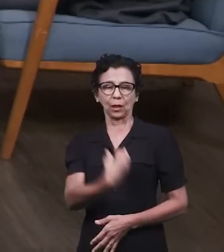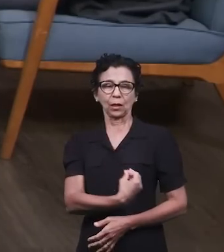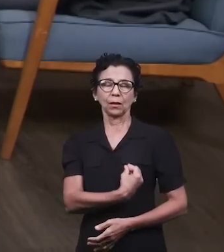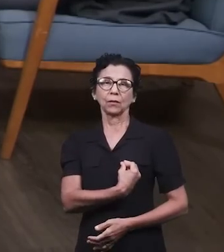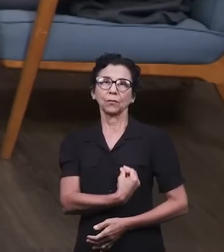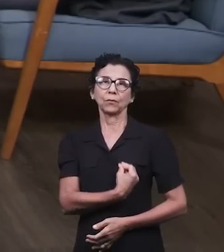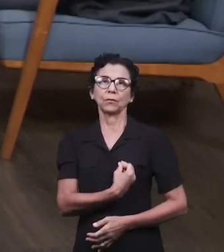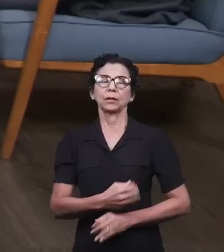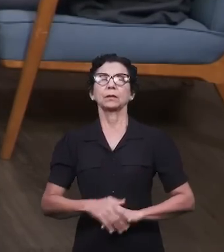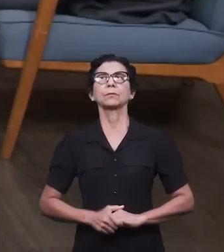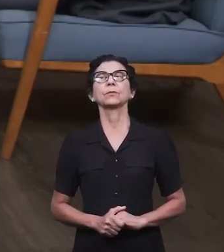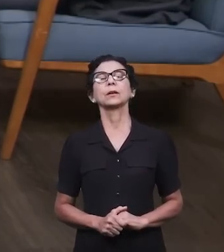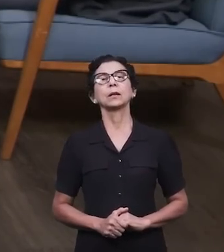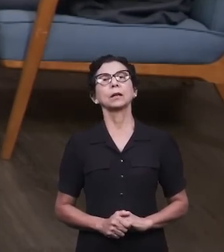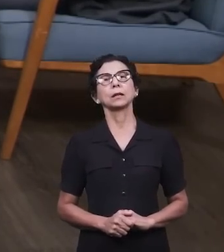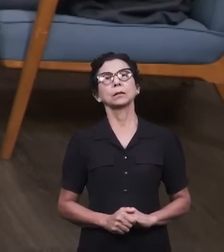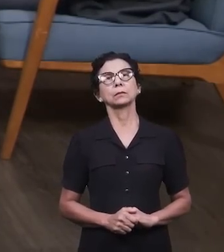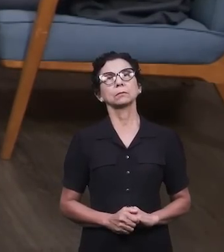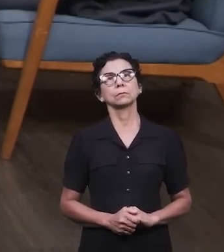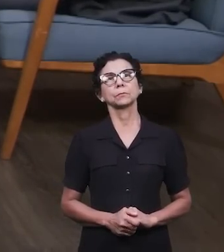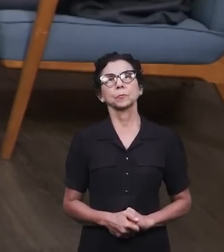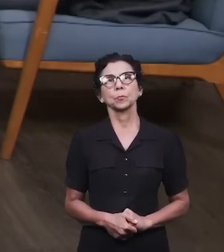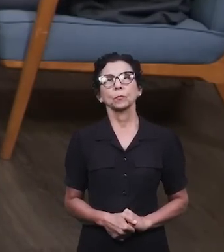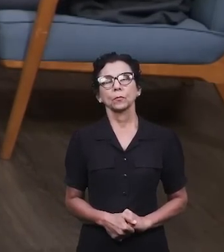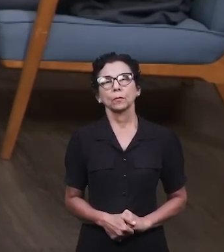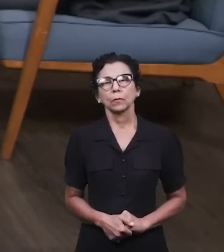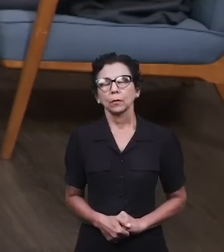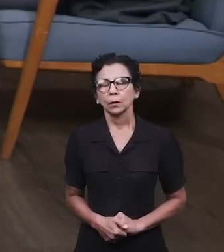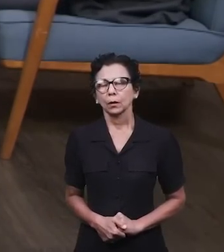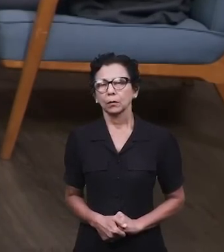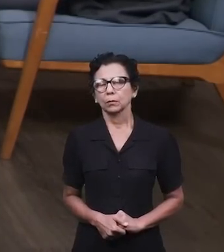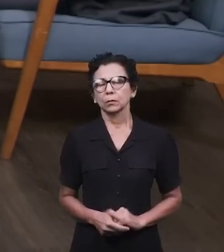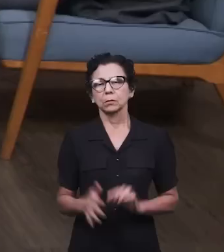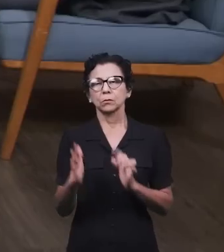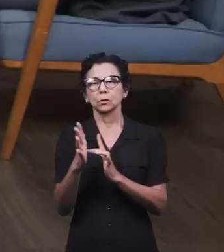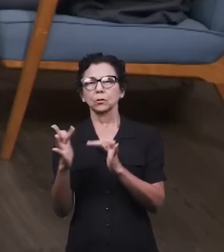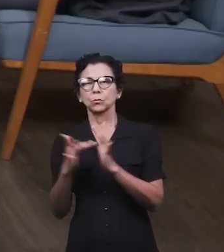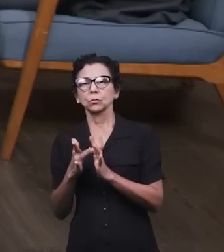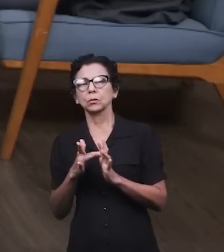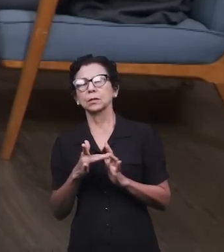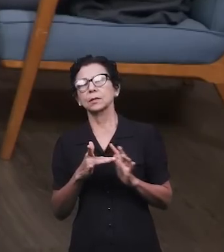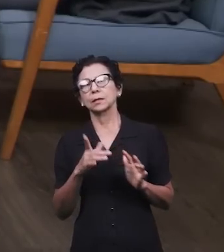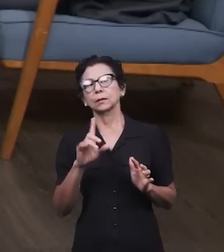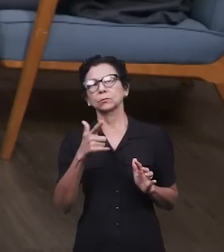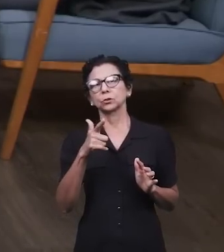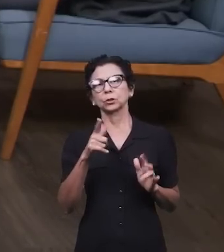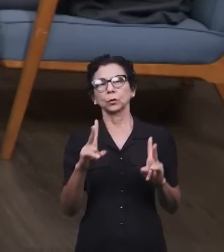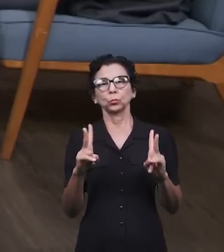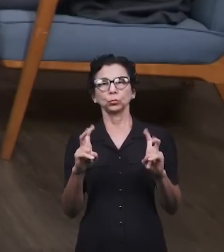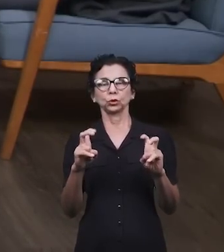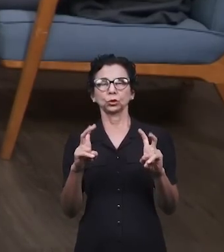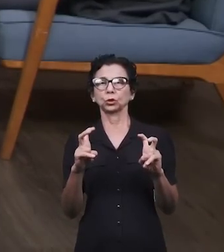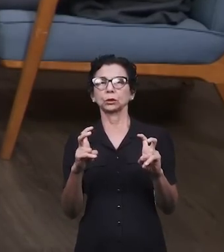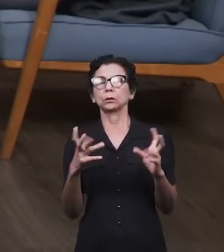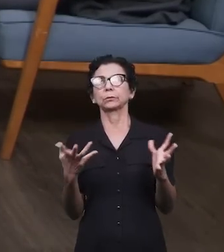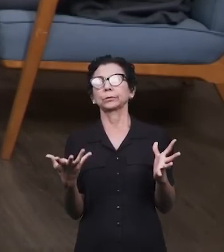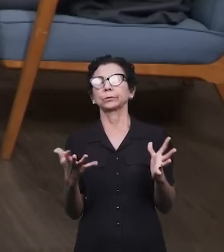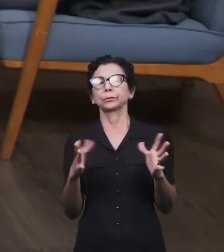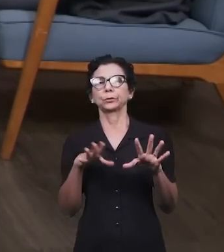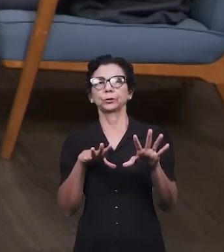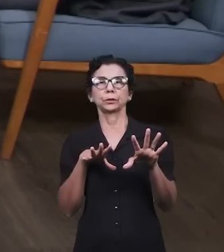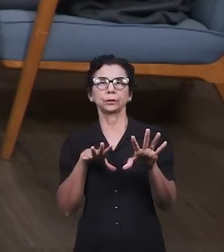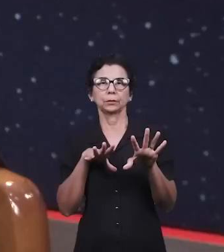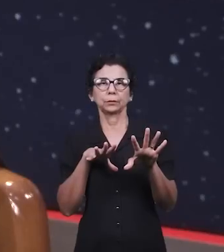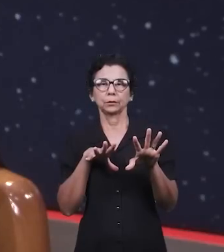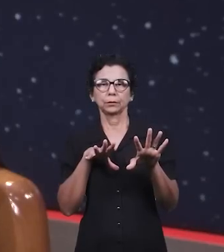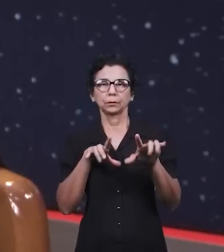título dado assim por autoridade humana. Uma comenda. Isso. Não é, não. Não é. Ele deu exemplo, ele